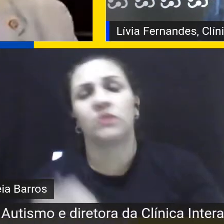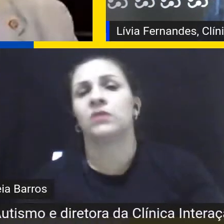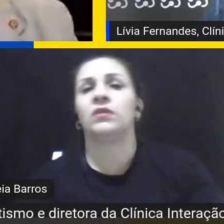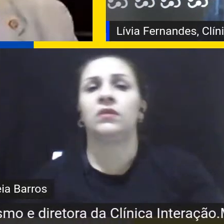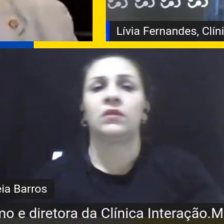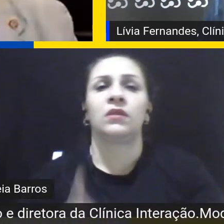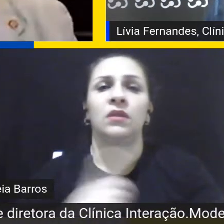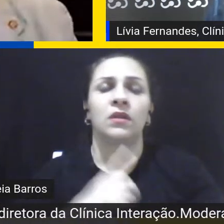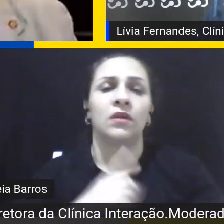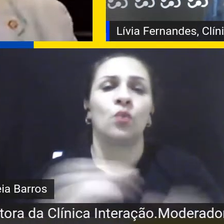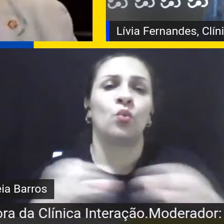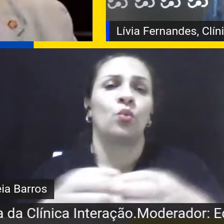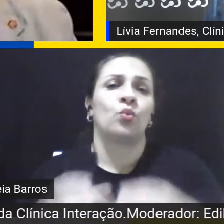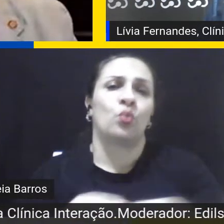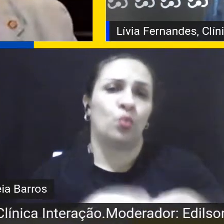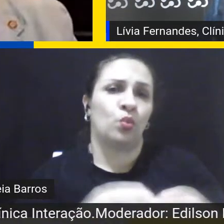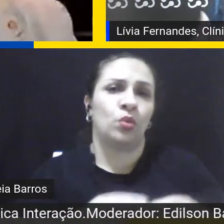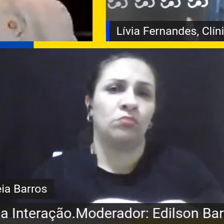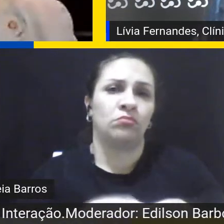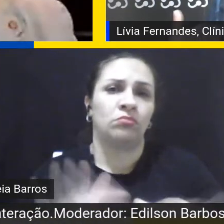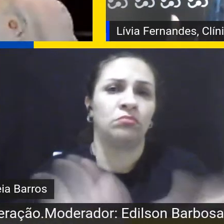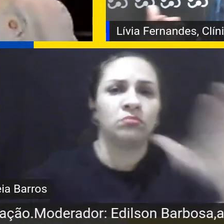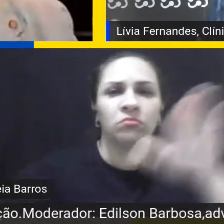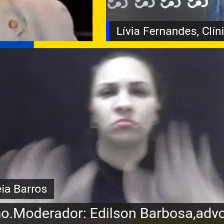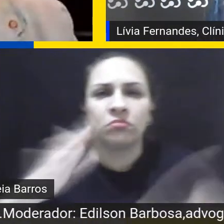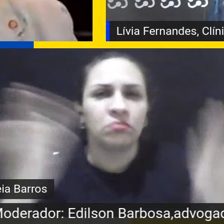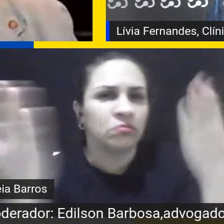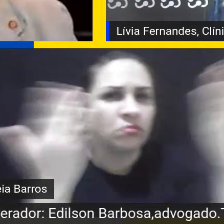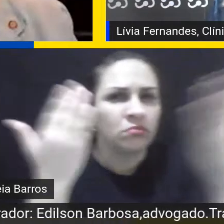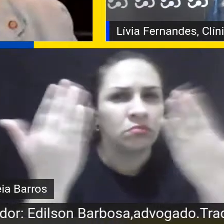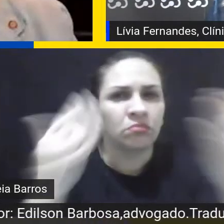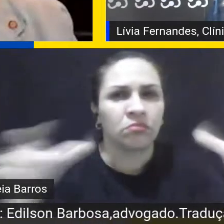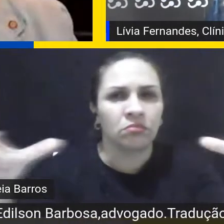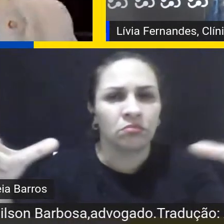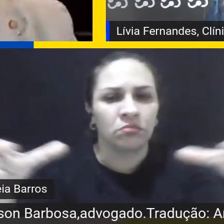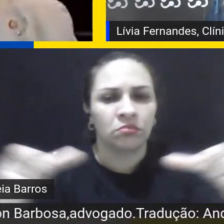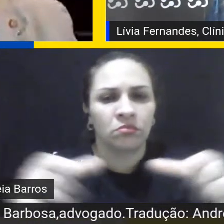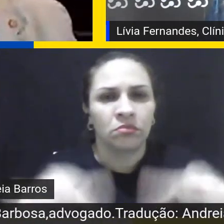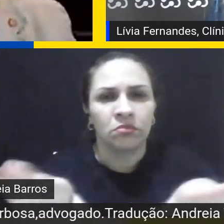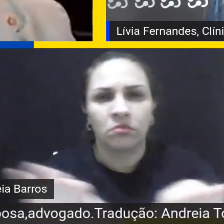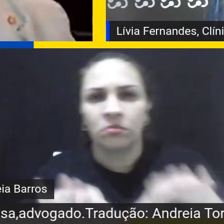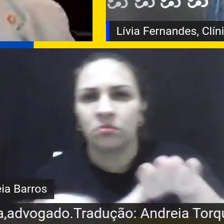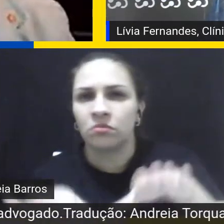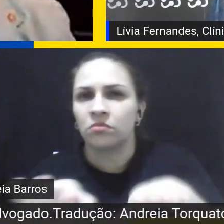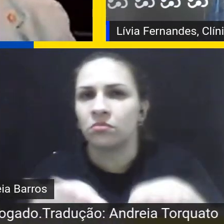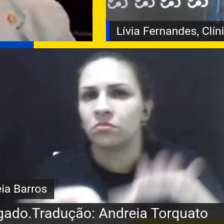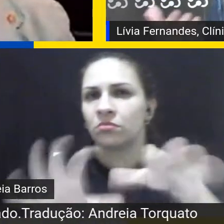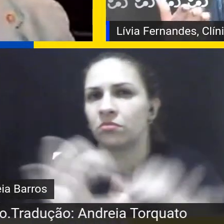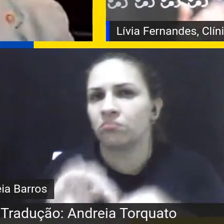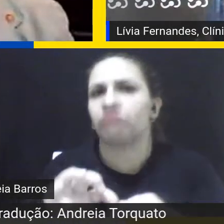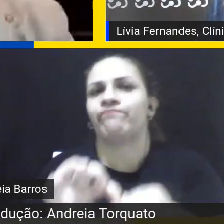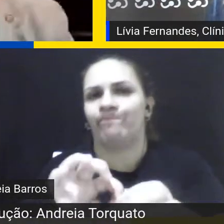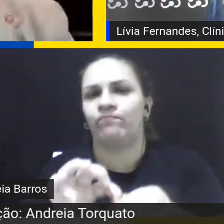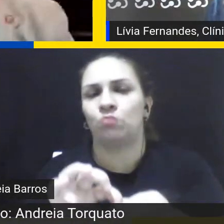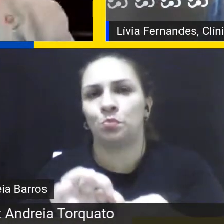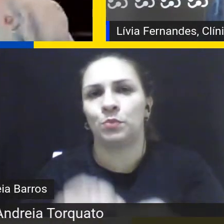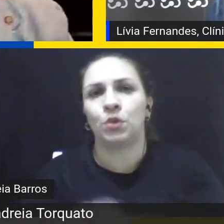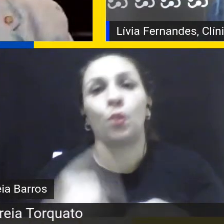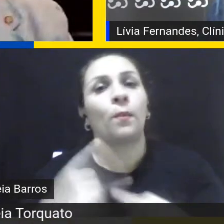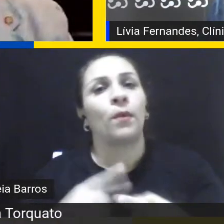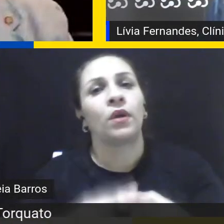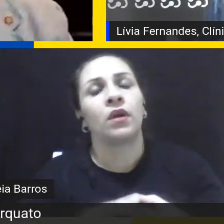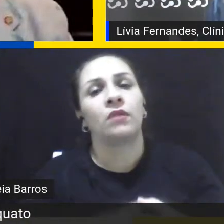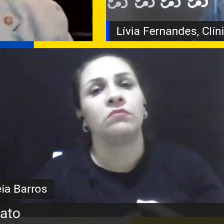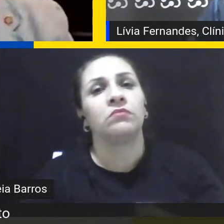a equipe, ela alinhe o plano de tratamento dessa criança, né? Então, assim, justamente para isso, para a